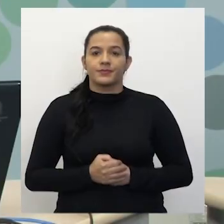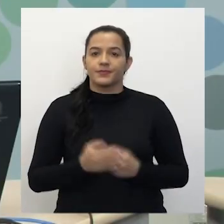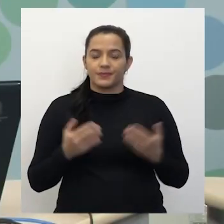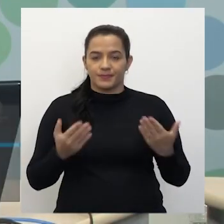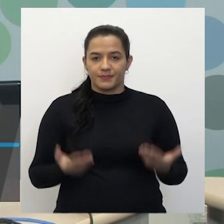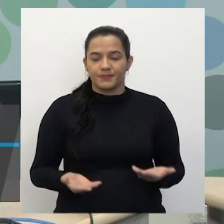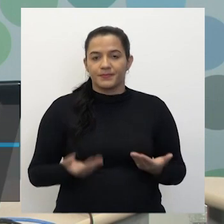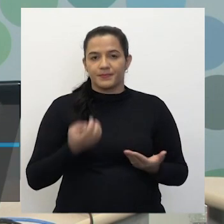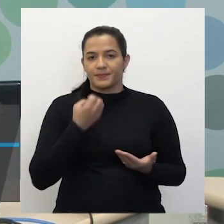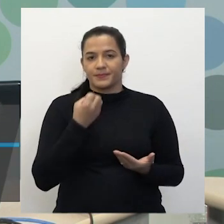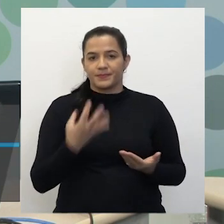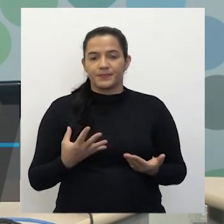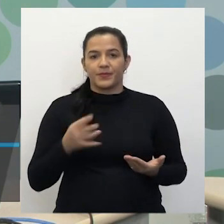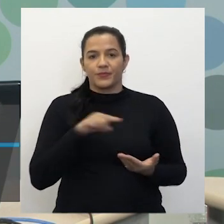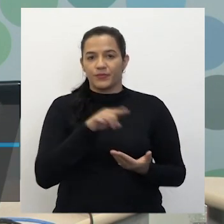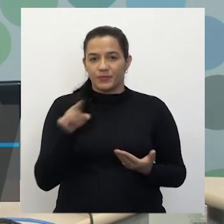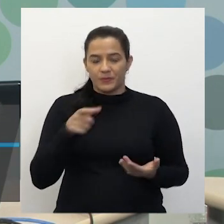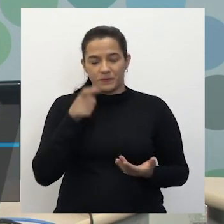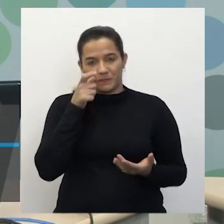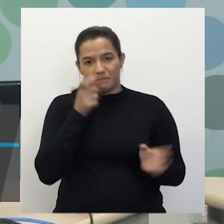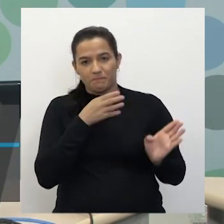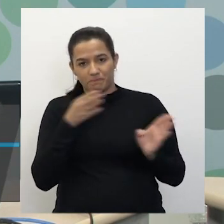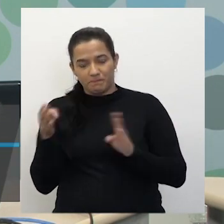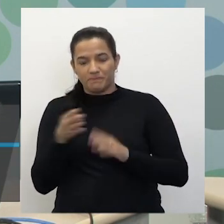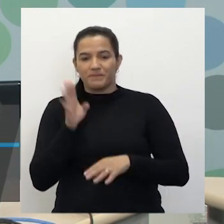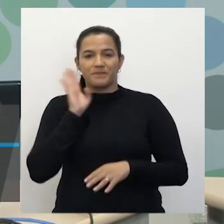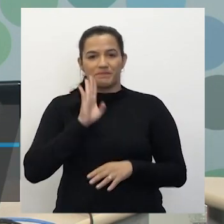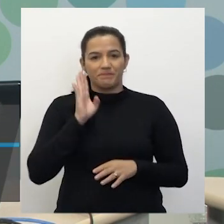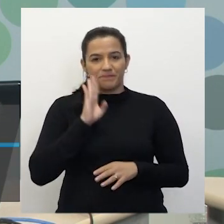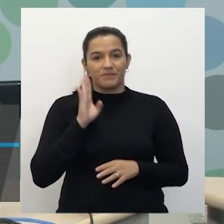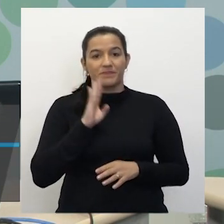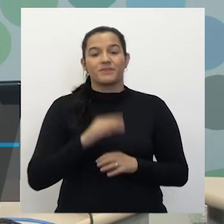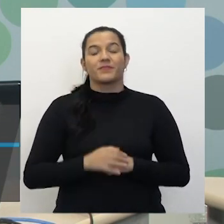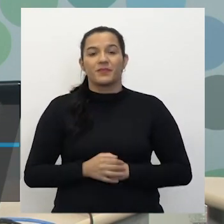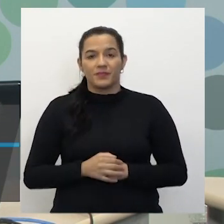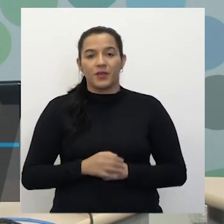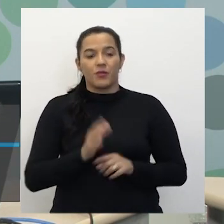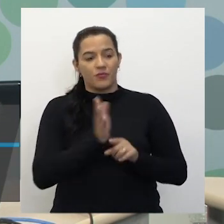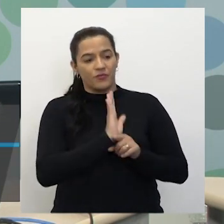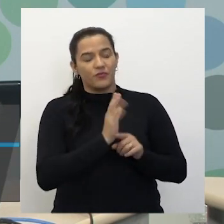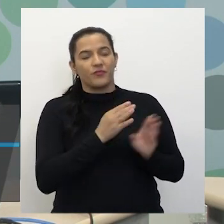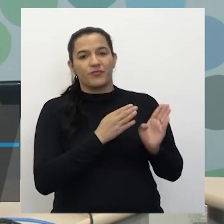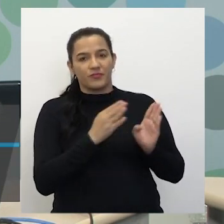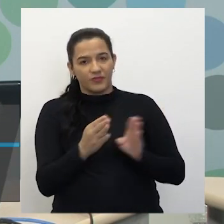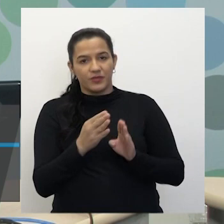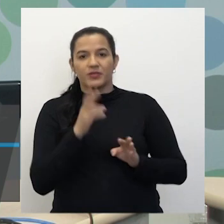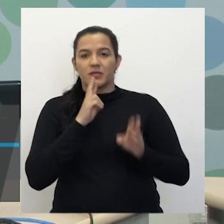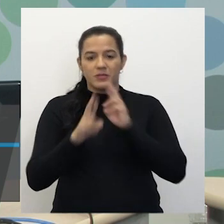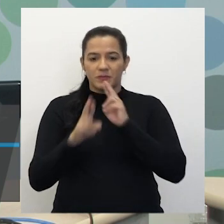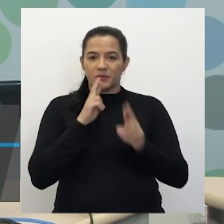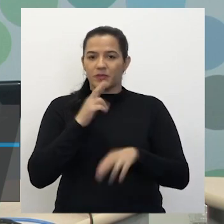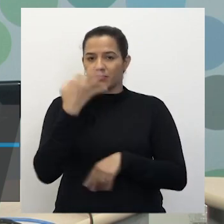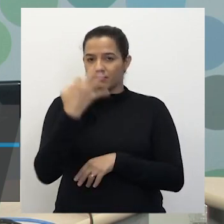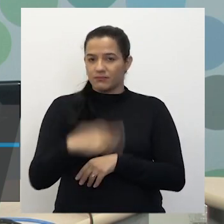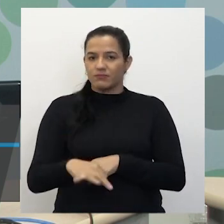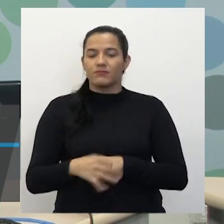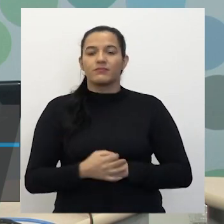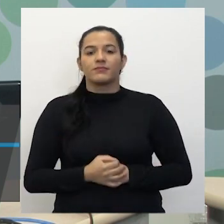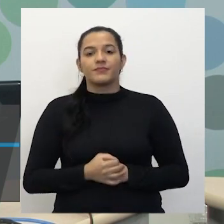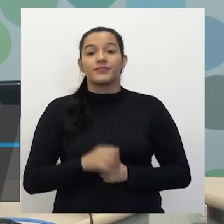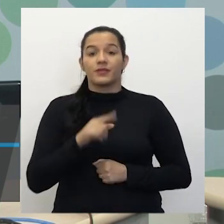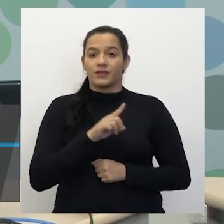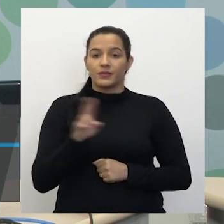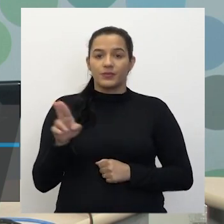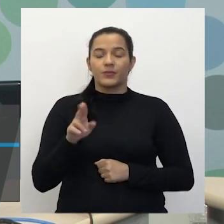Vamos lá, vocês estavam atentos. Que bom, fico feliz de ver que vocês estavam atentos mesmo ao vídeo e responderam aqui com bastante coerência. A Angélica